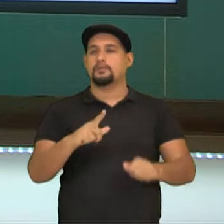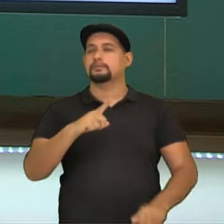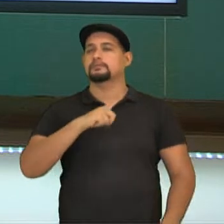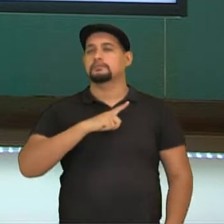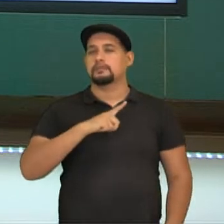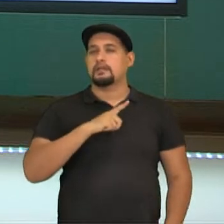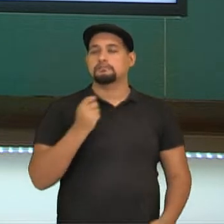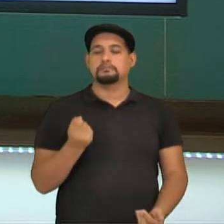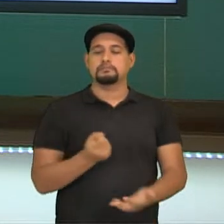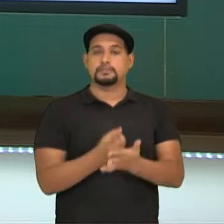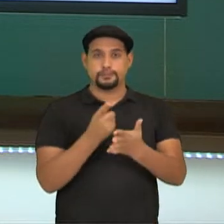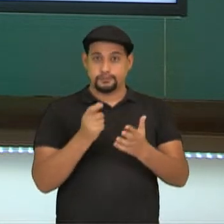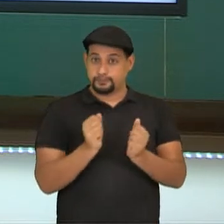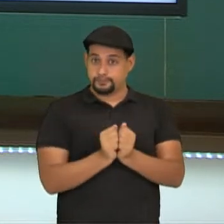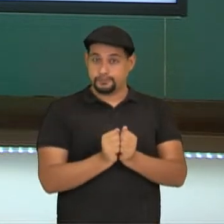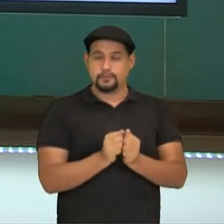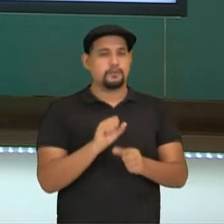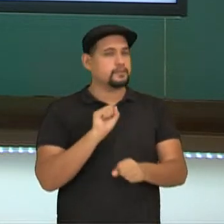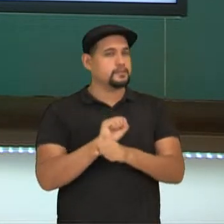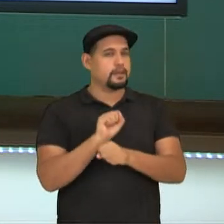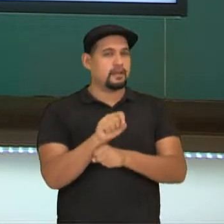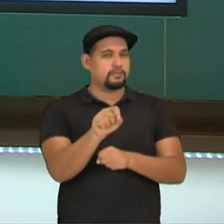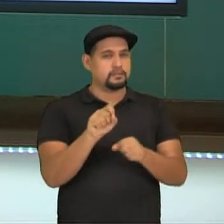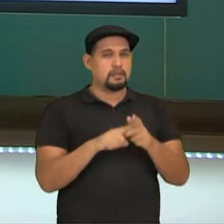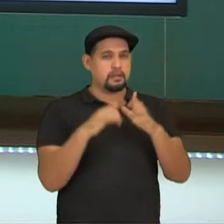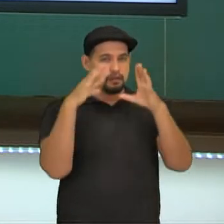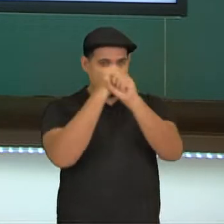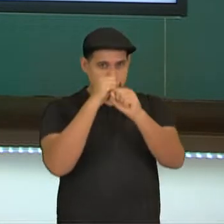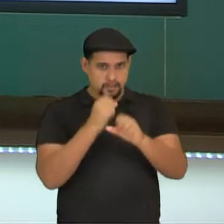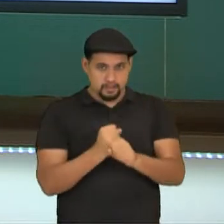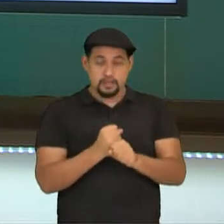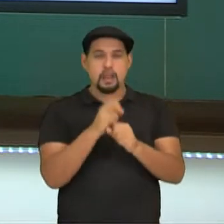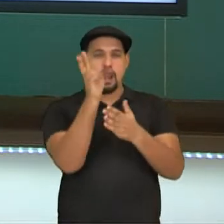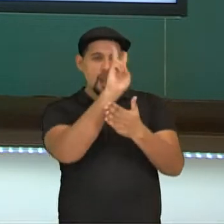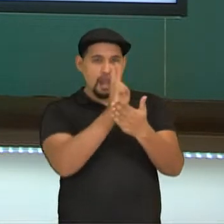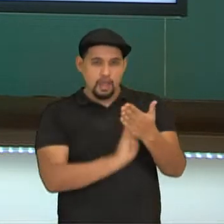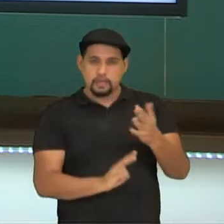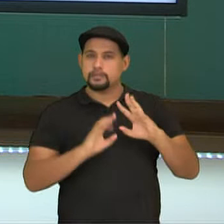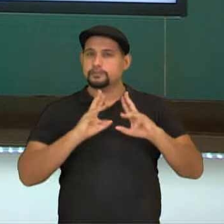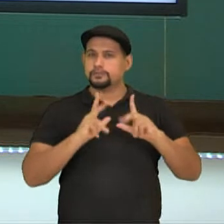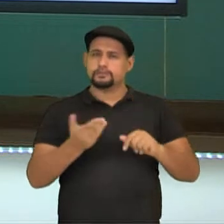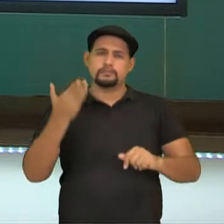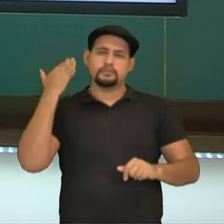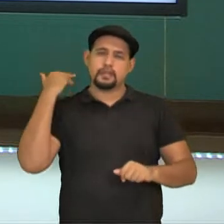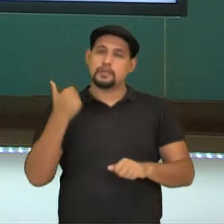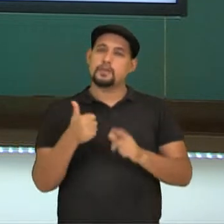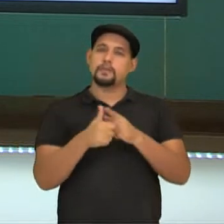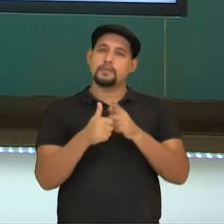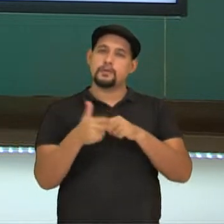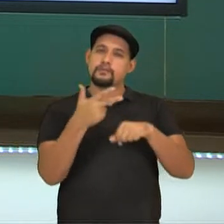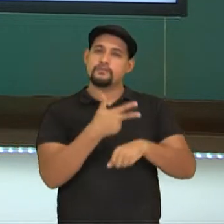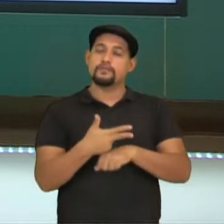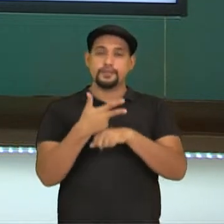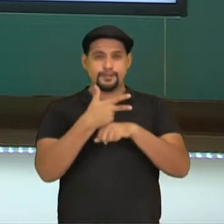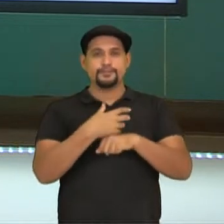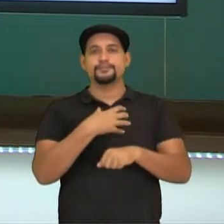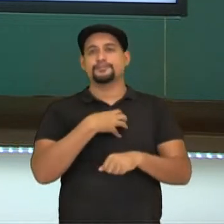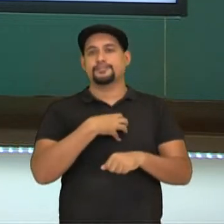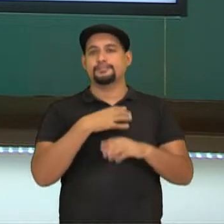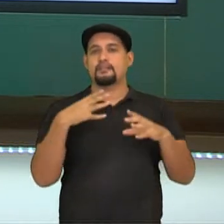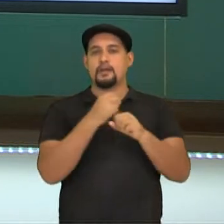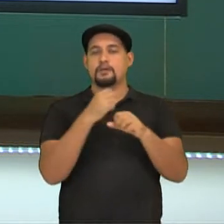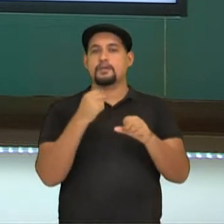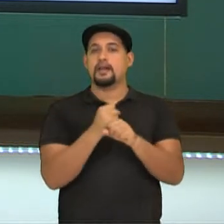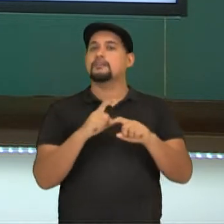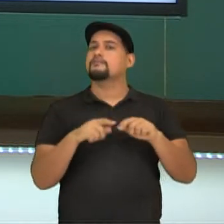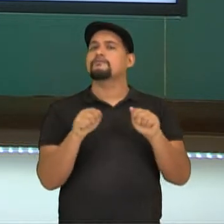ele recebeu aqui das receitas. Vou dar um tempinho. Vocês lembram lá dos primeiros vídeos que a gente falou da maneira de a gente